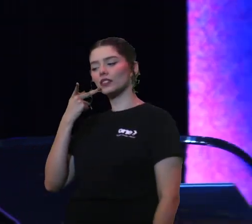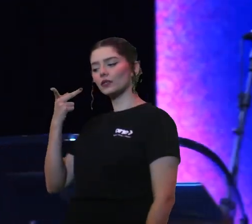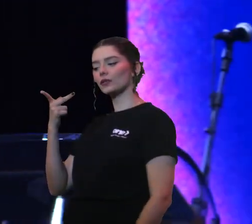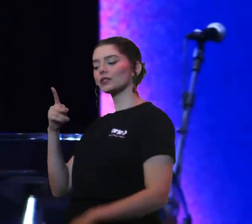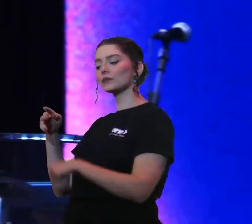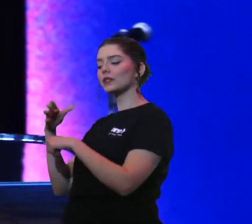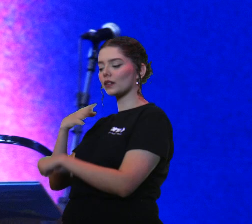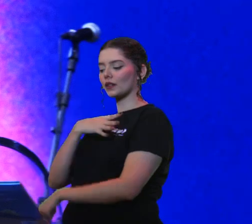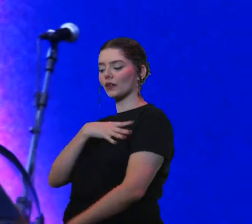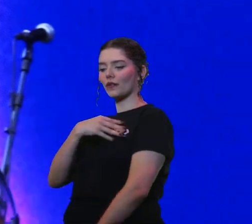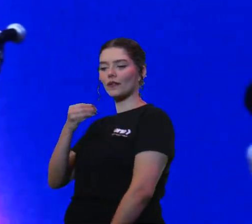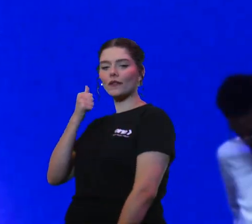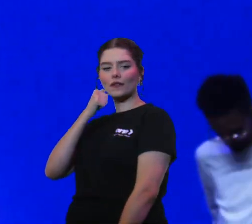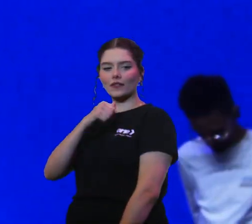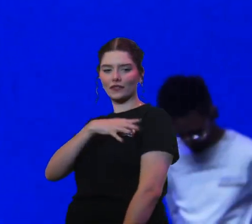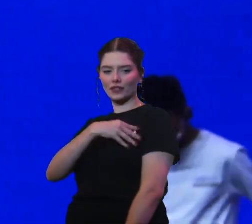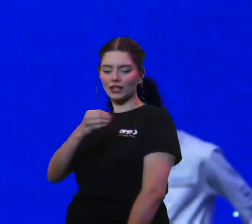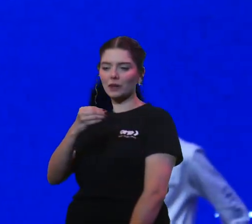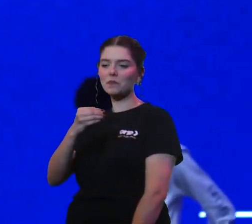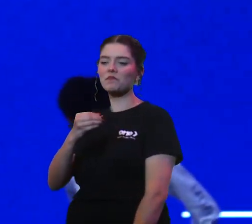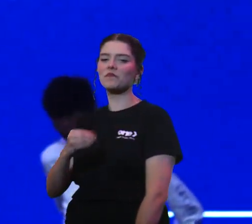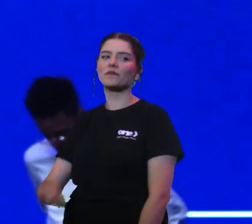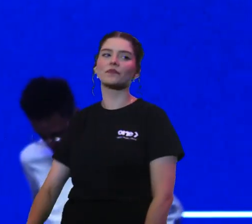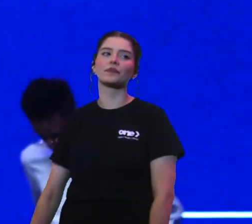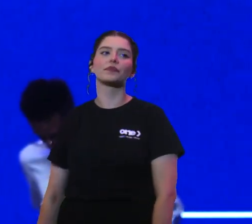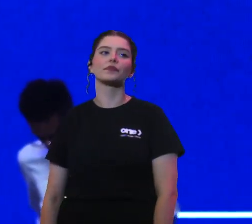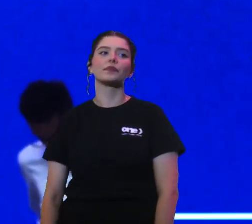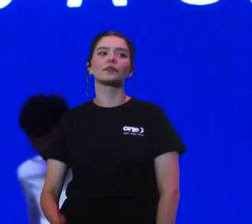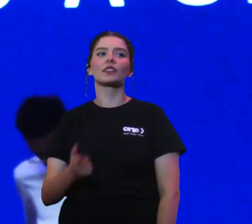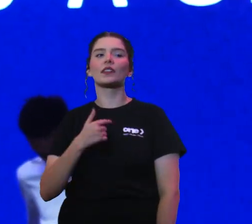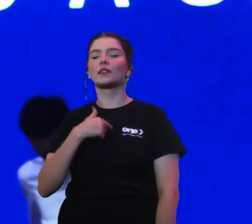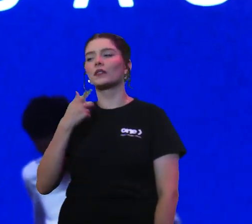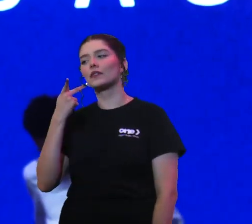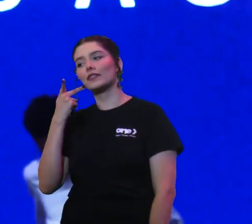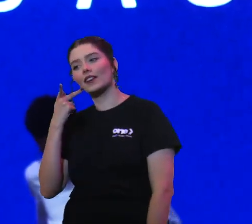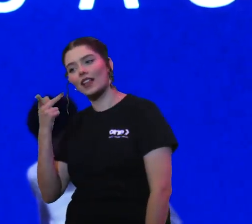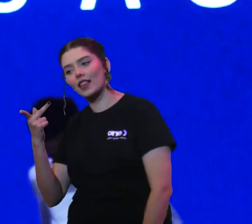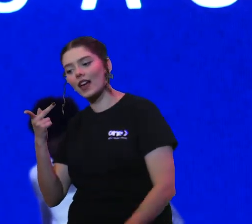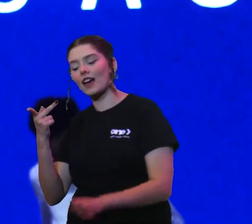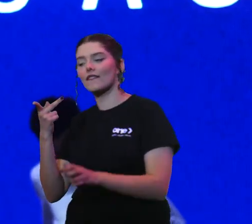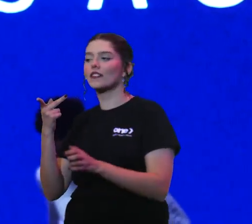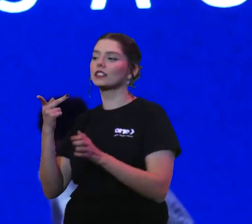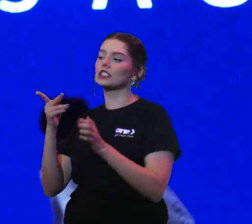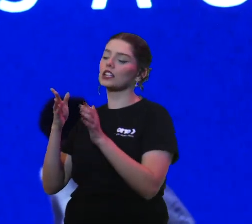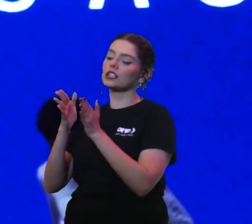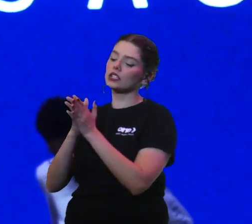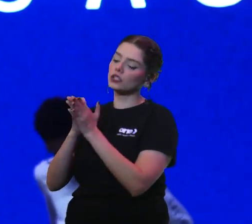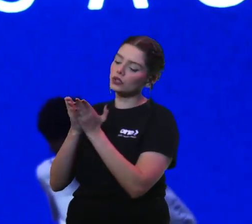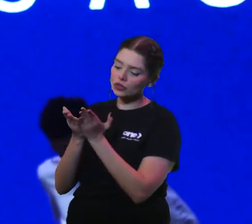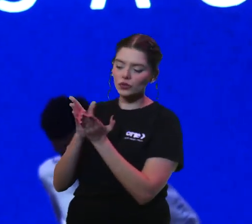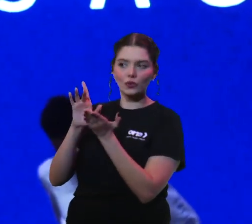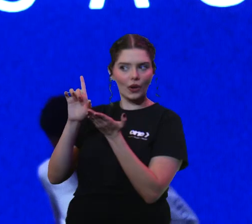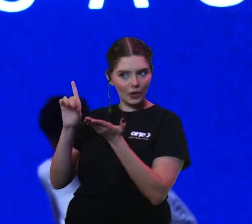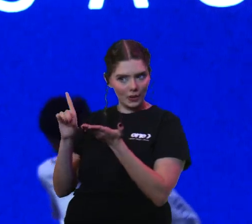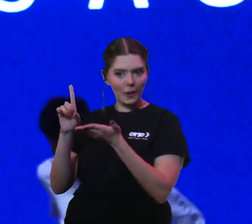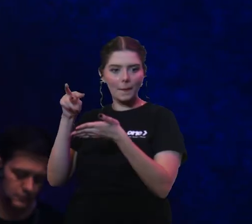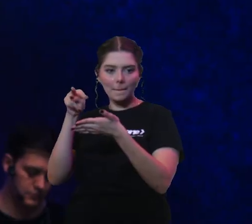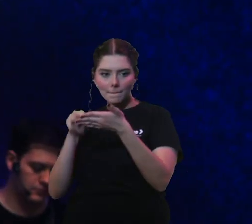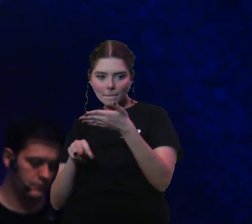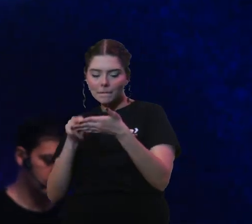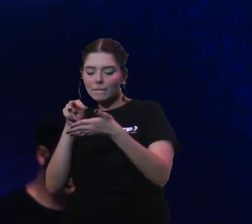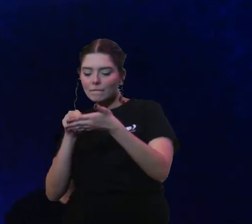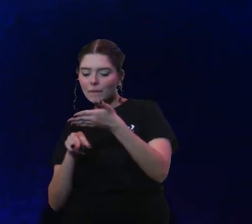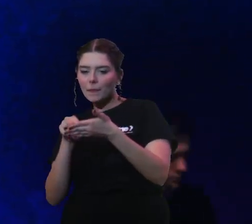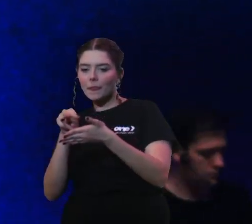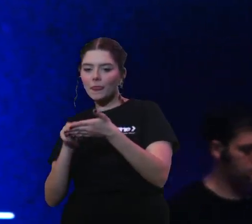mais velha, eu contava várias histórias de livrinhos da Bíblia. Depois de um tempo comecei a contar as histórias